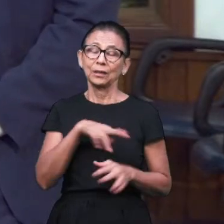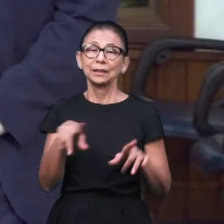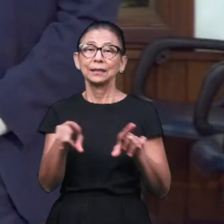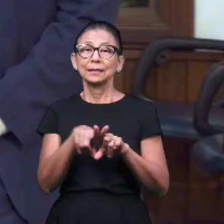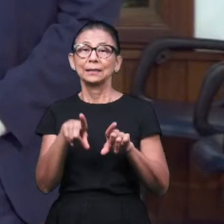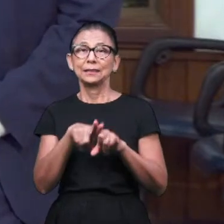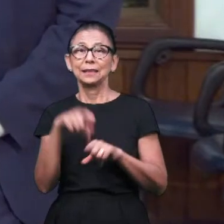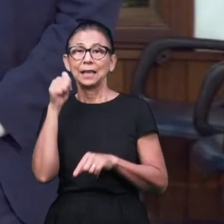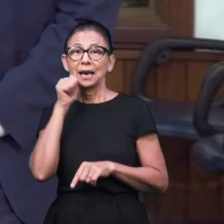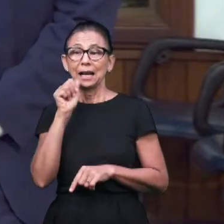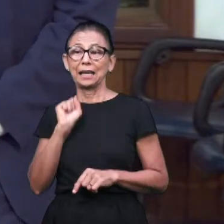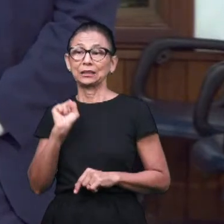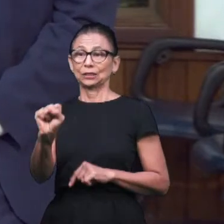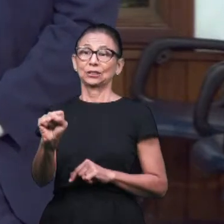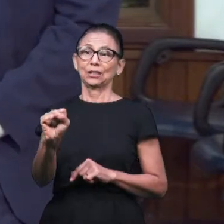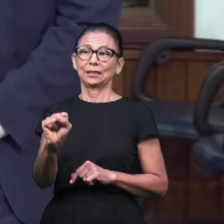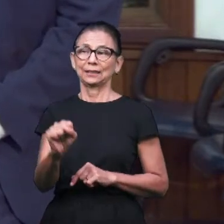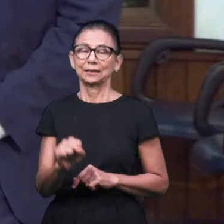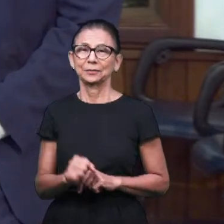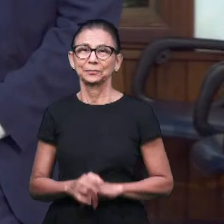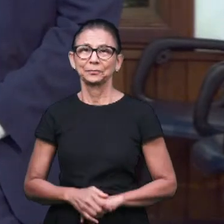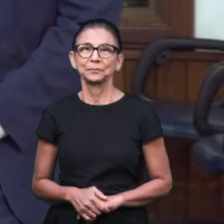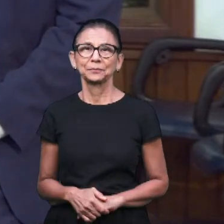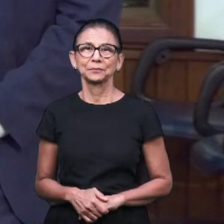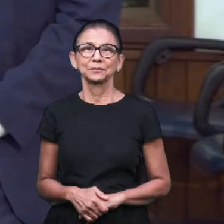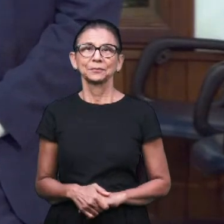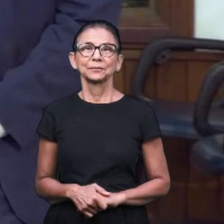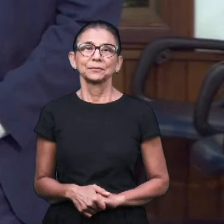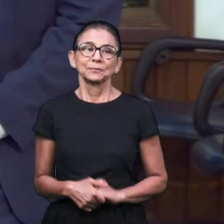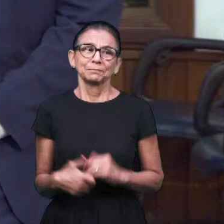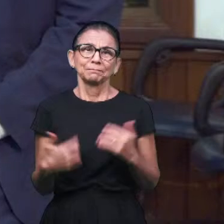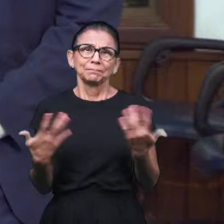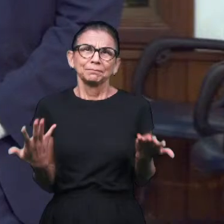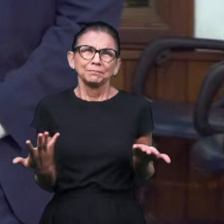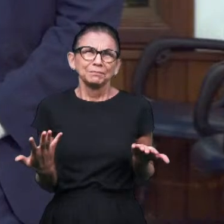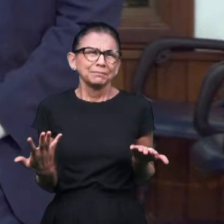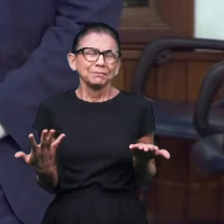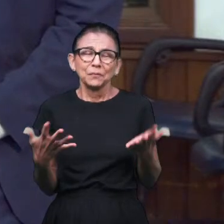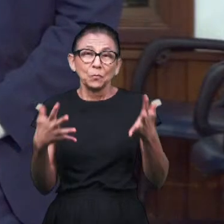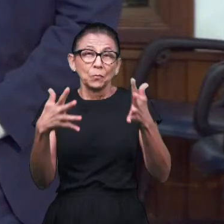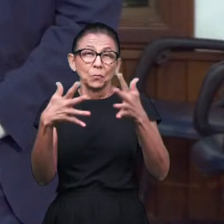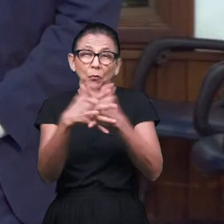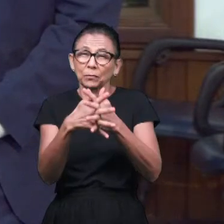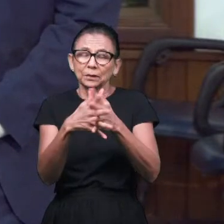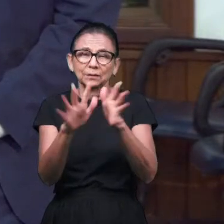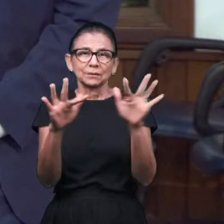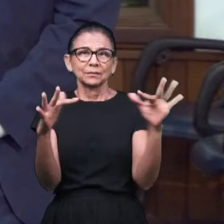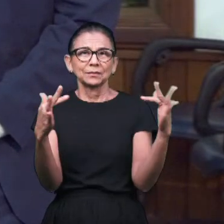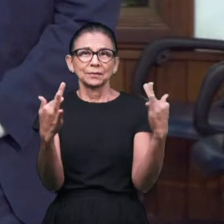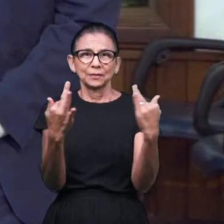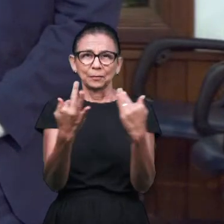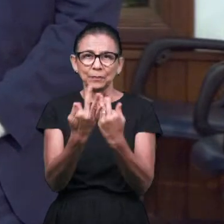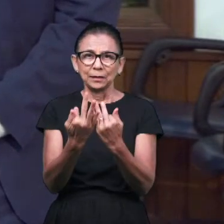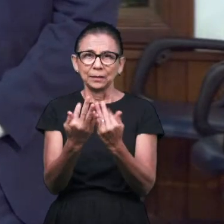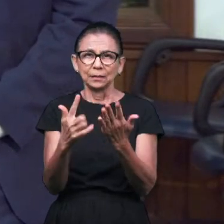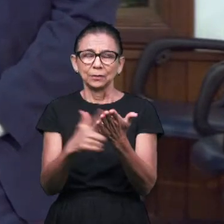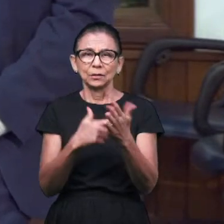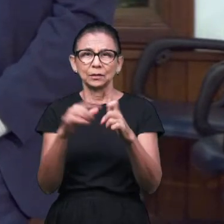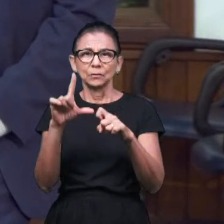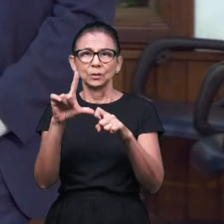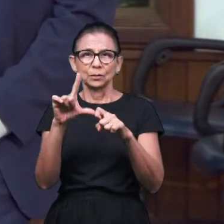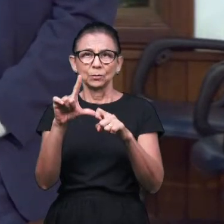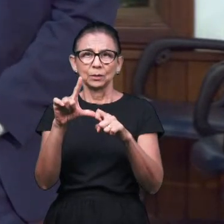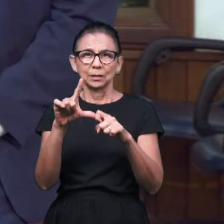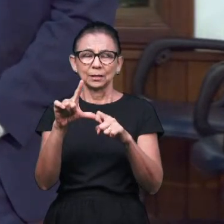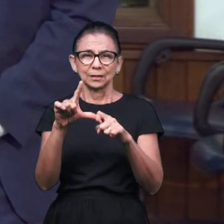mas a Bíblia, mas a verdade é isso aí, essa confusão na família, Lucas 12:53, não é para